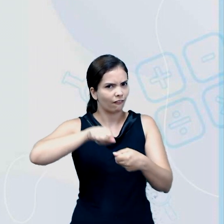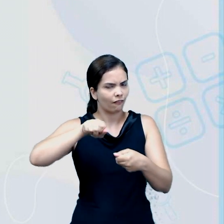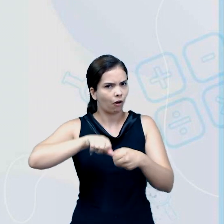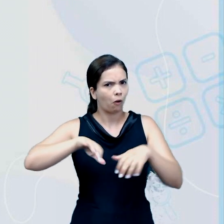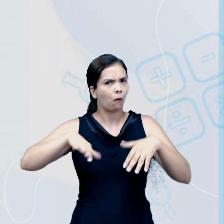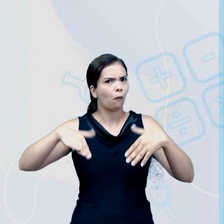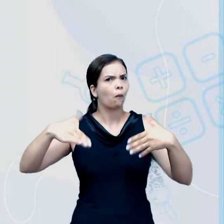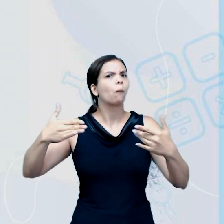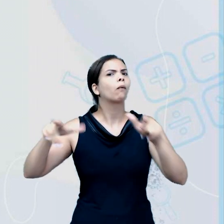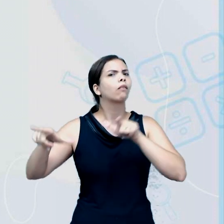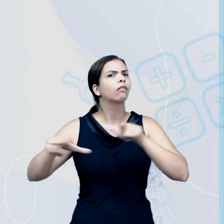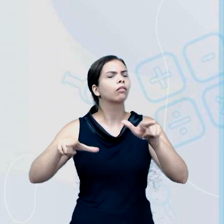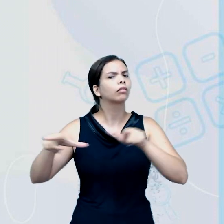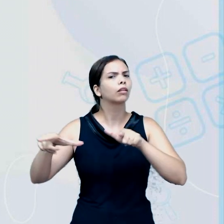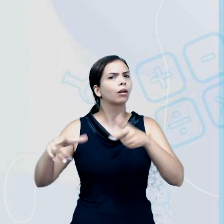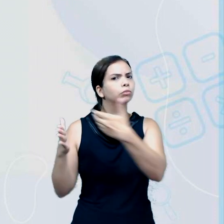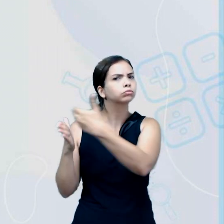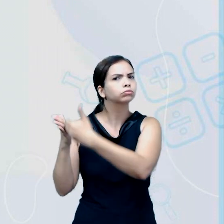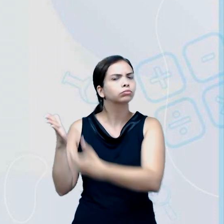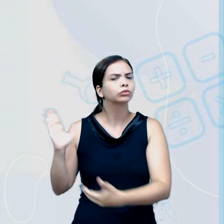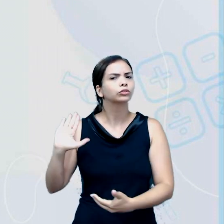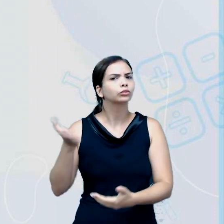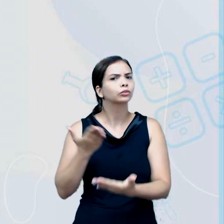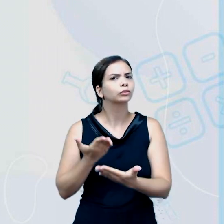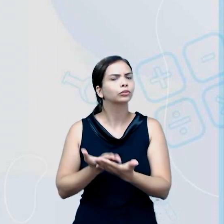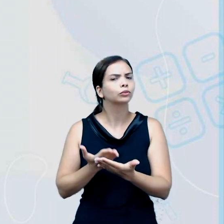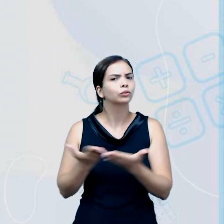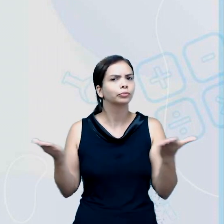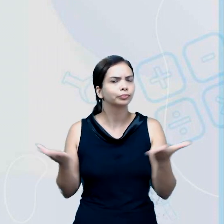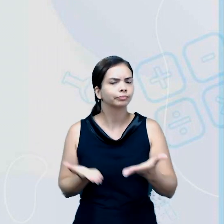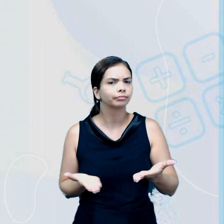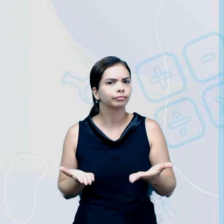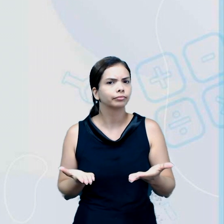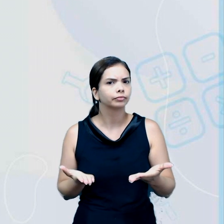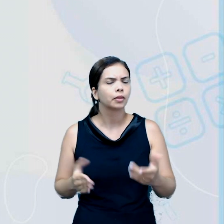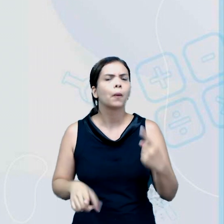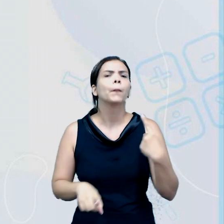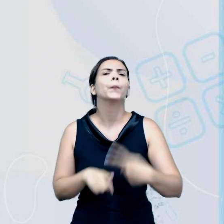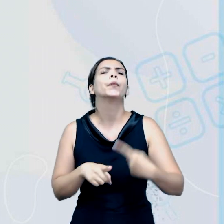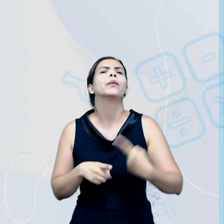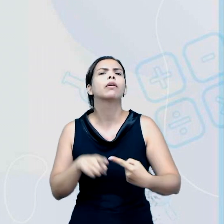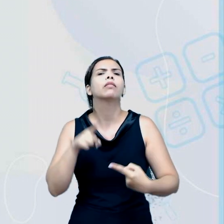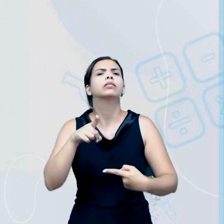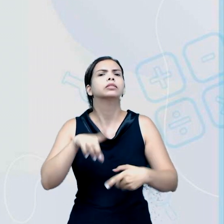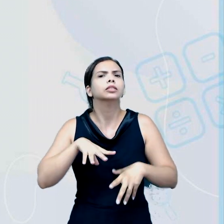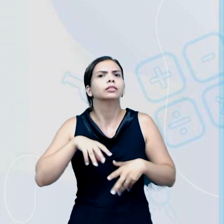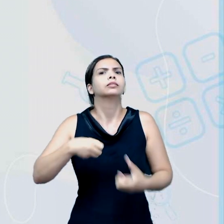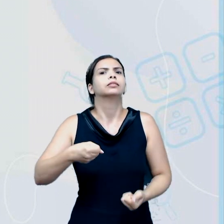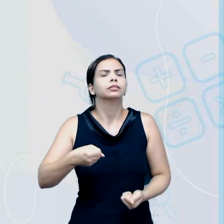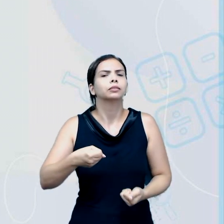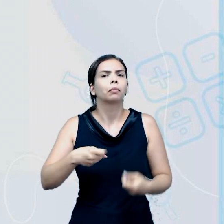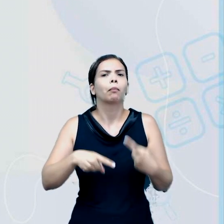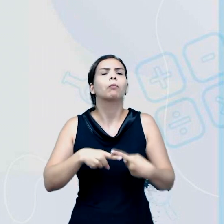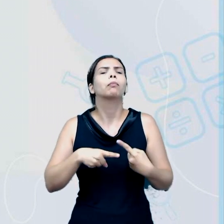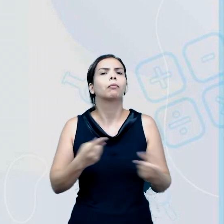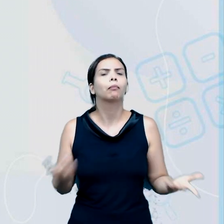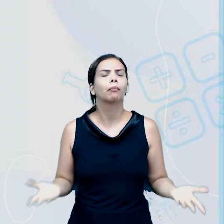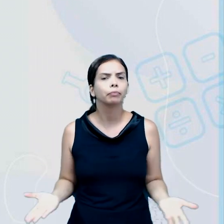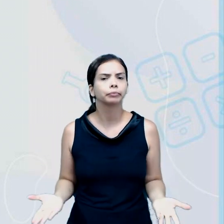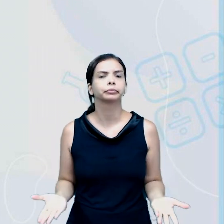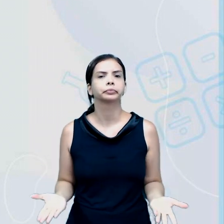qual desses trabalhos que estão aqui que a gente viu Ah e por que você teria essa coragem